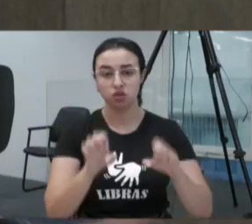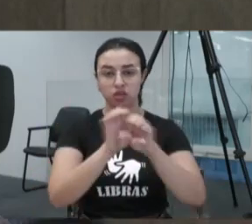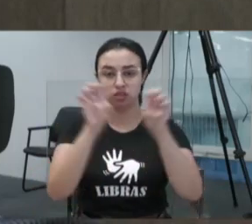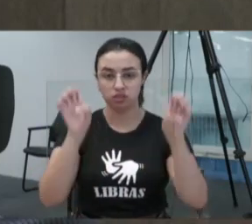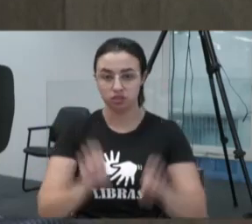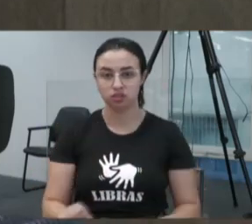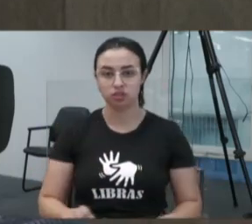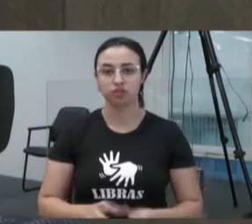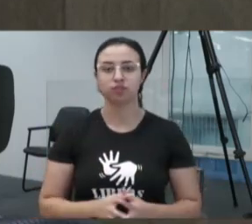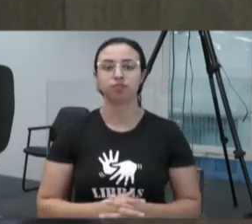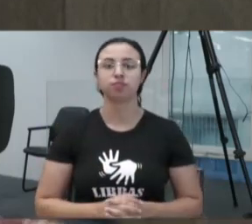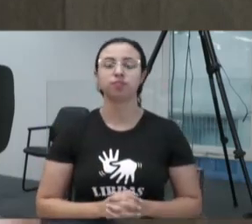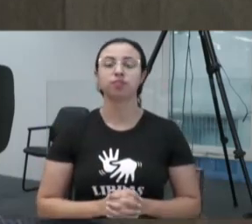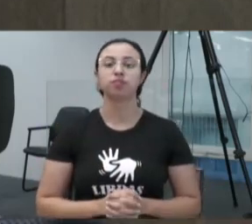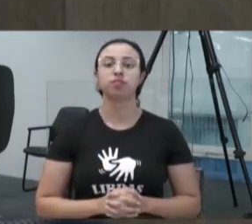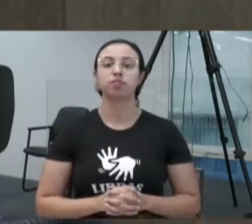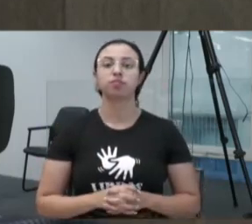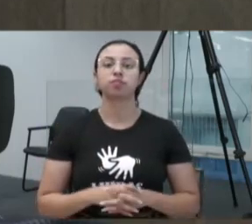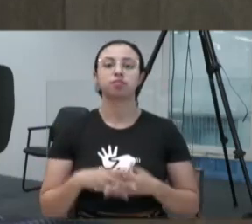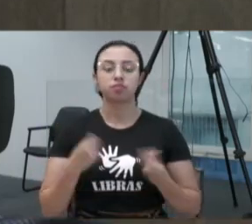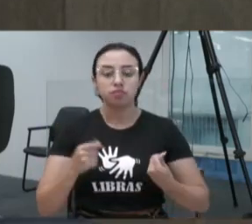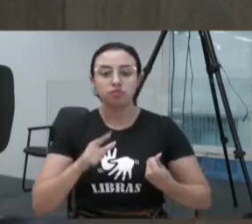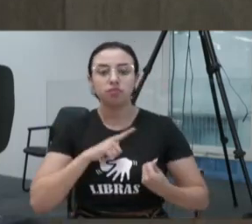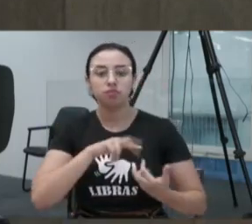transporte coletivo de Divinópolis.